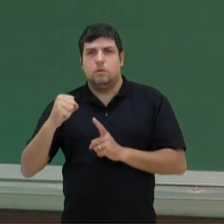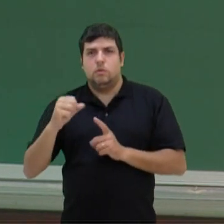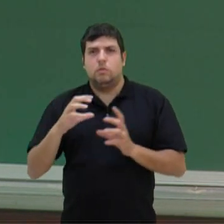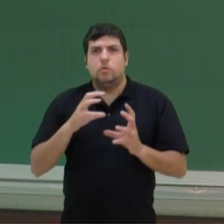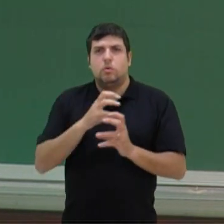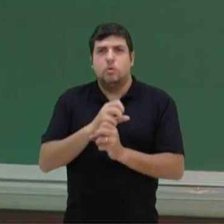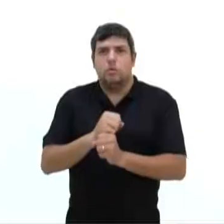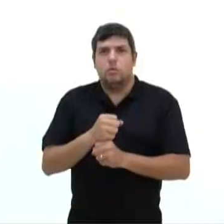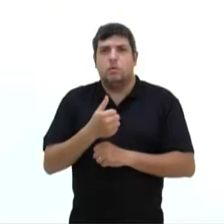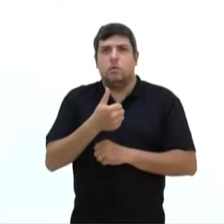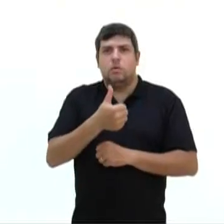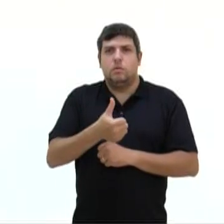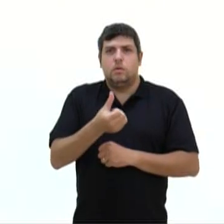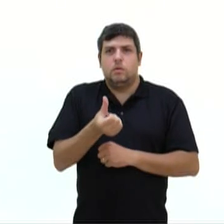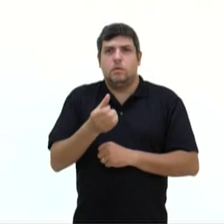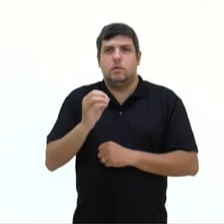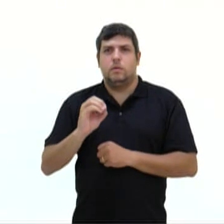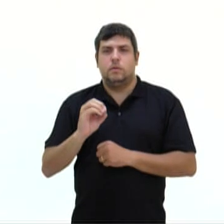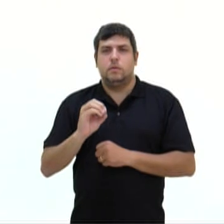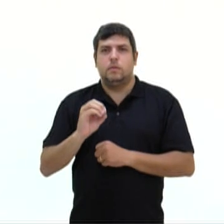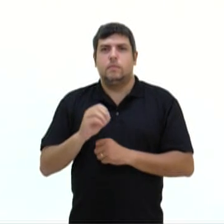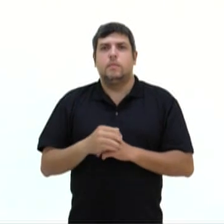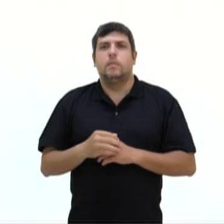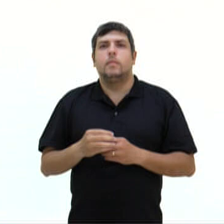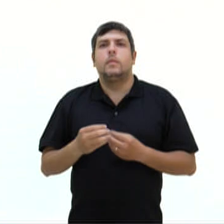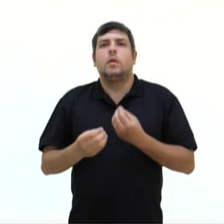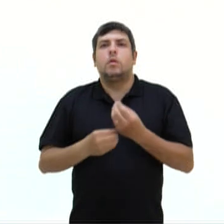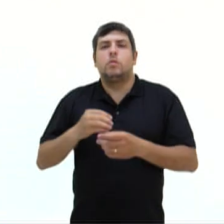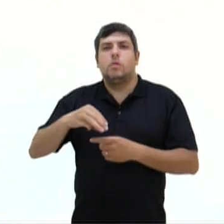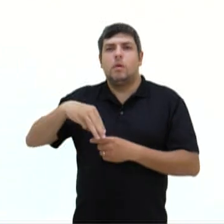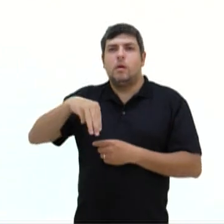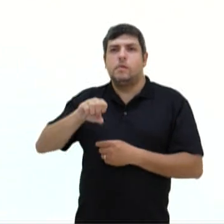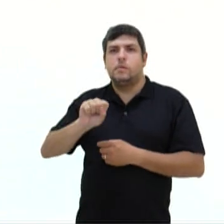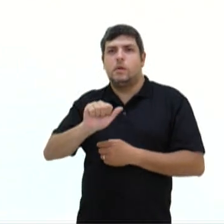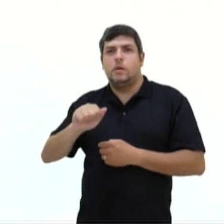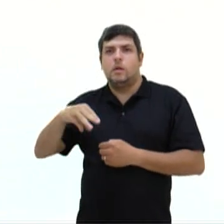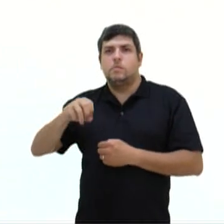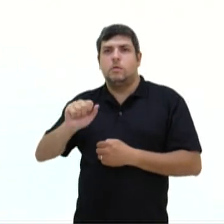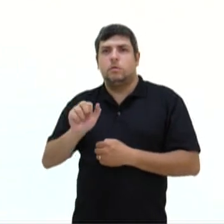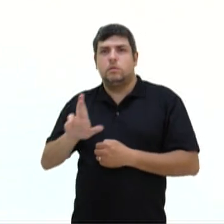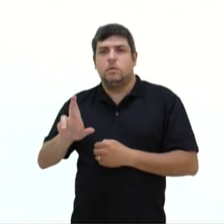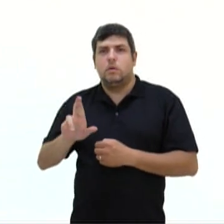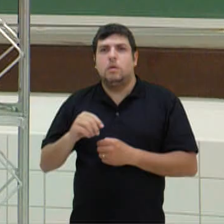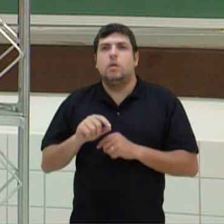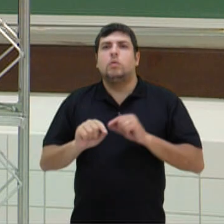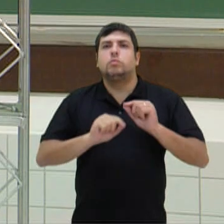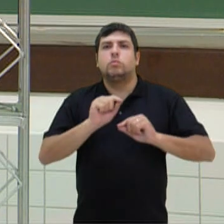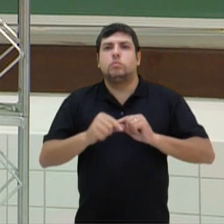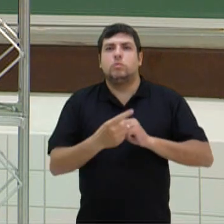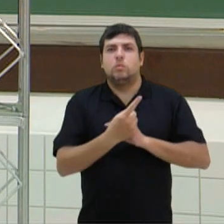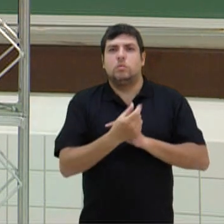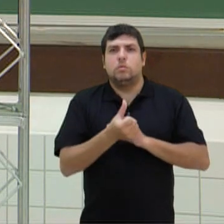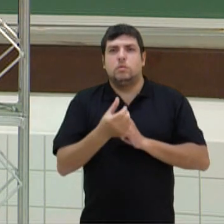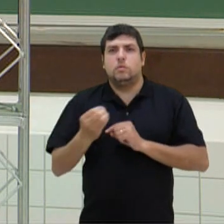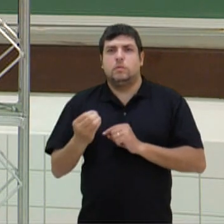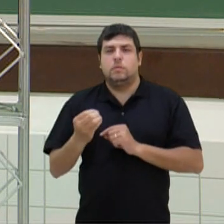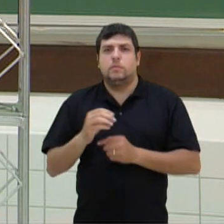dá 160, tá? Então, a massa molar da hematita vai ser 160 gramas por mol.